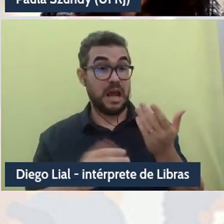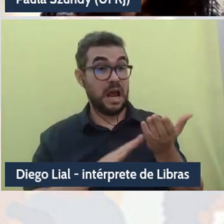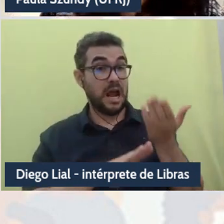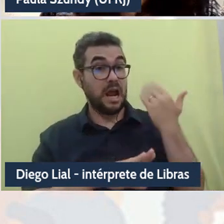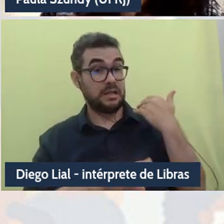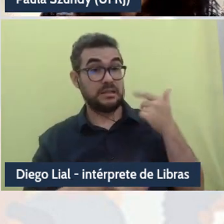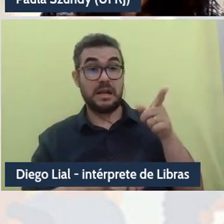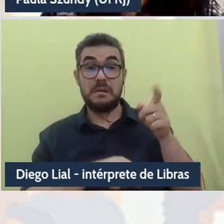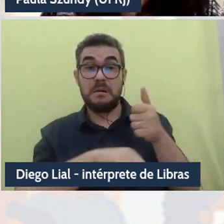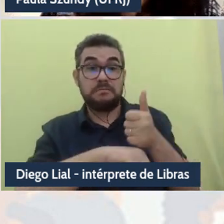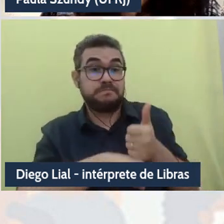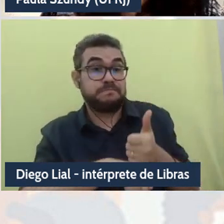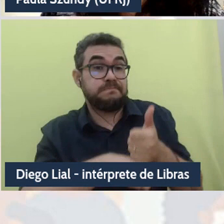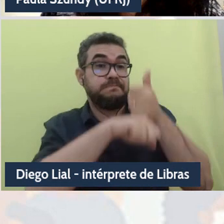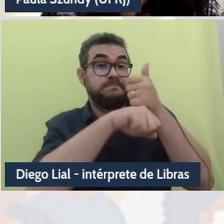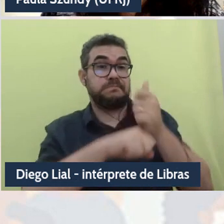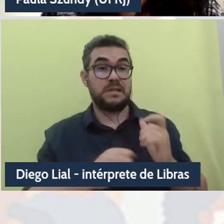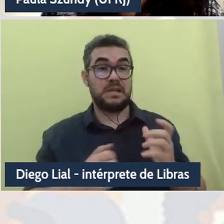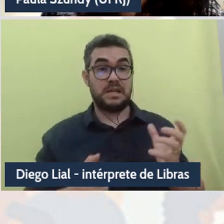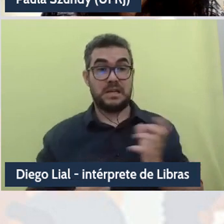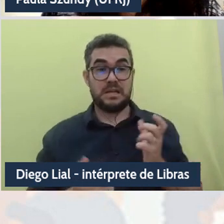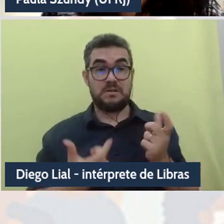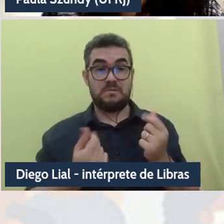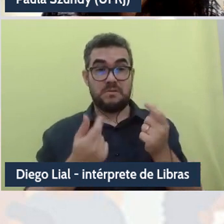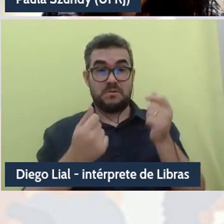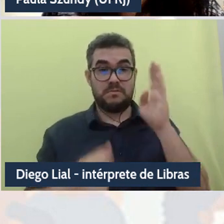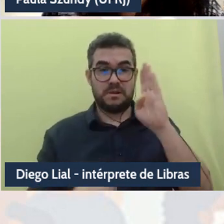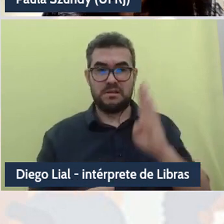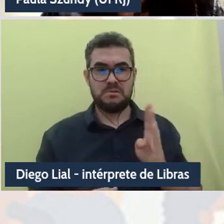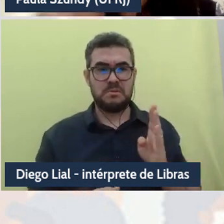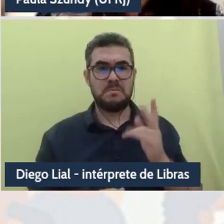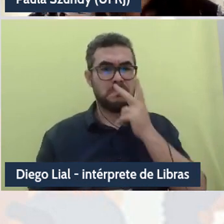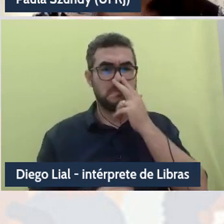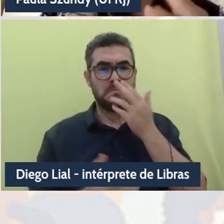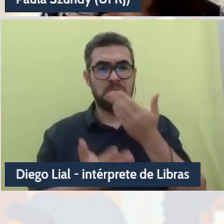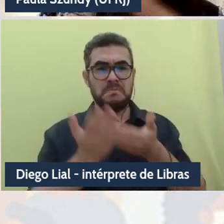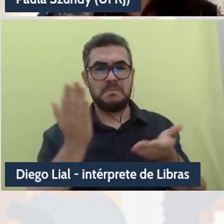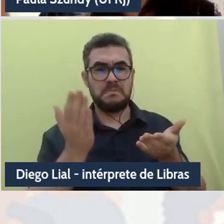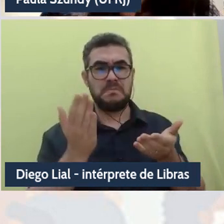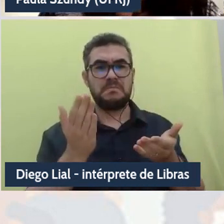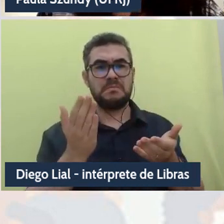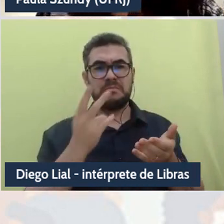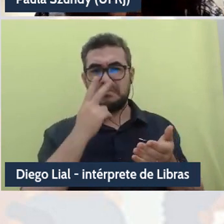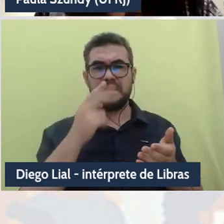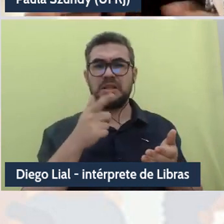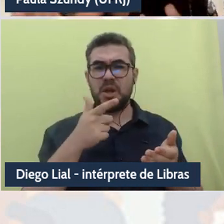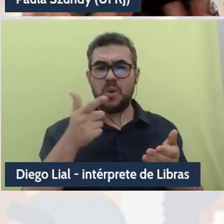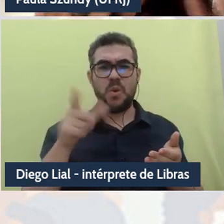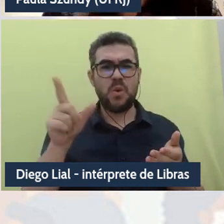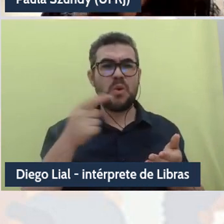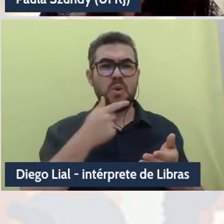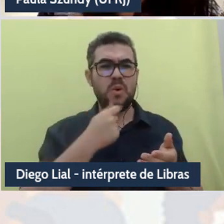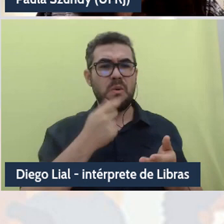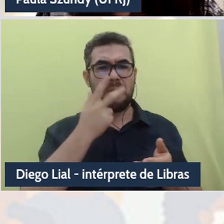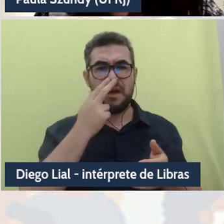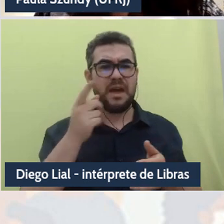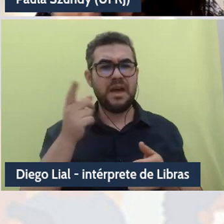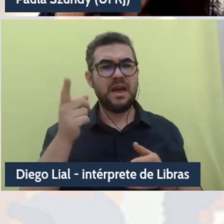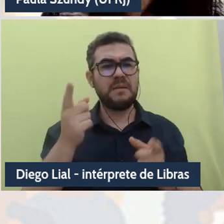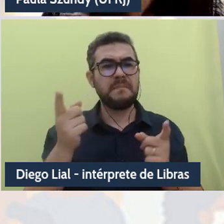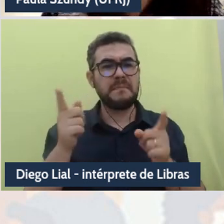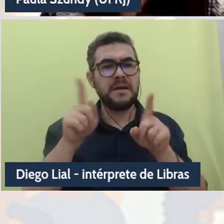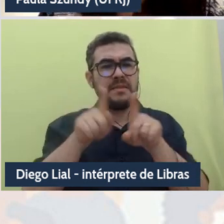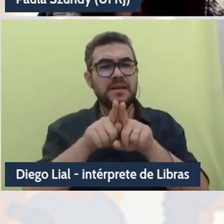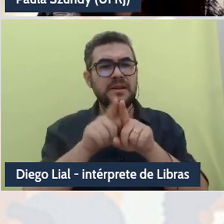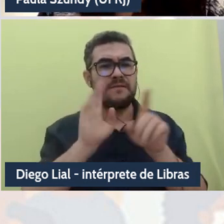eu acho que foi... um dos criadores do Facebook, que é brasileiro, parece que ultrapassou a riqueza assim, em